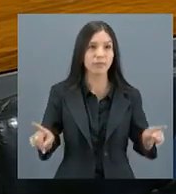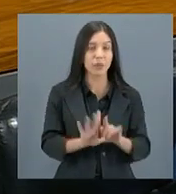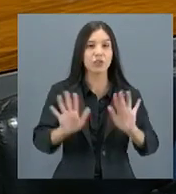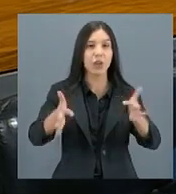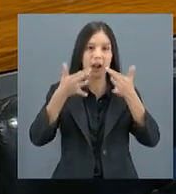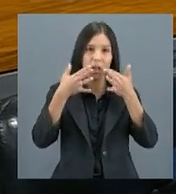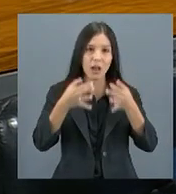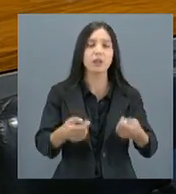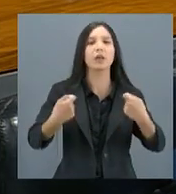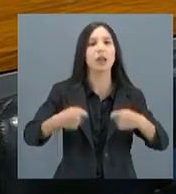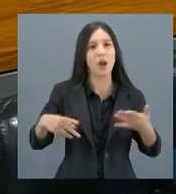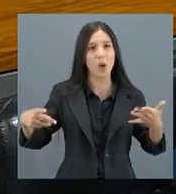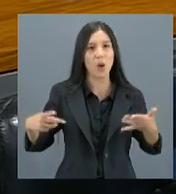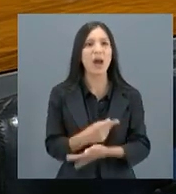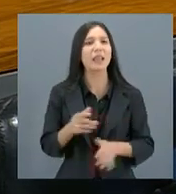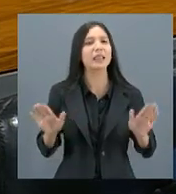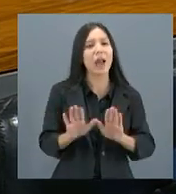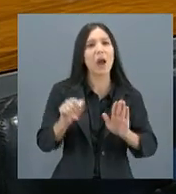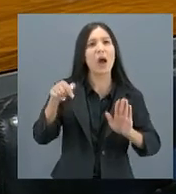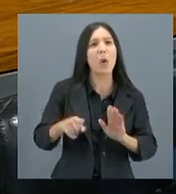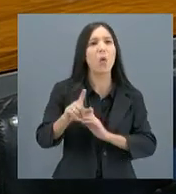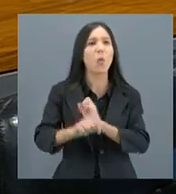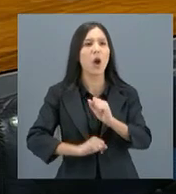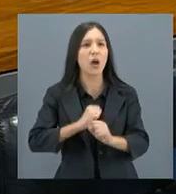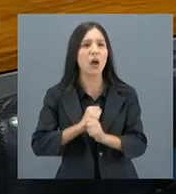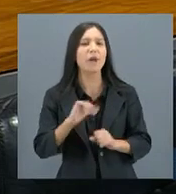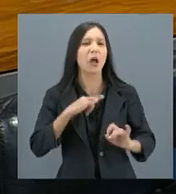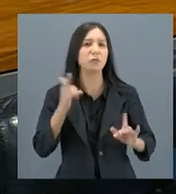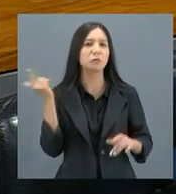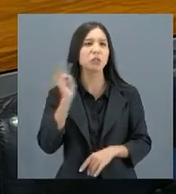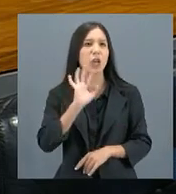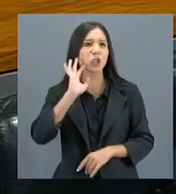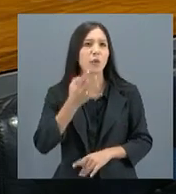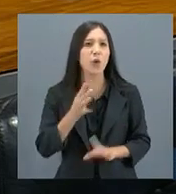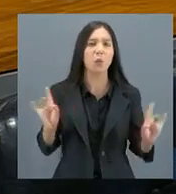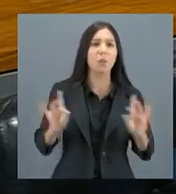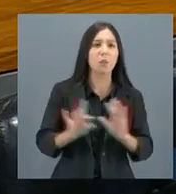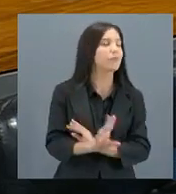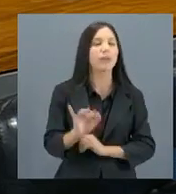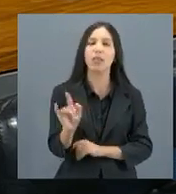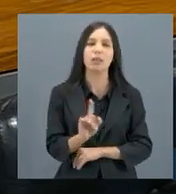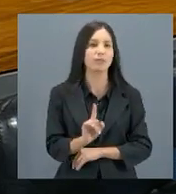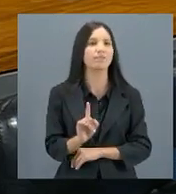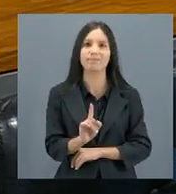alertei que isso fosse acontecer. Ah, não, mas daqui a 1 ano vai estar tudo resolvido, Vai não.